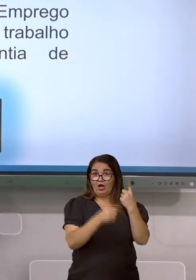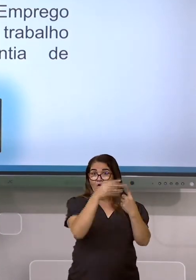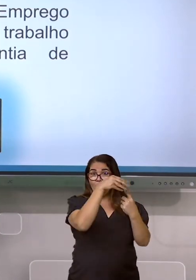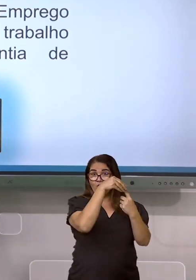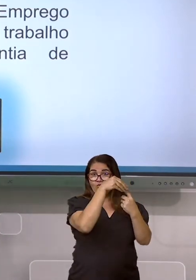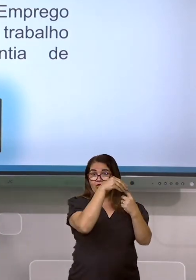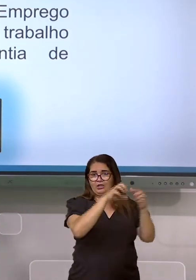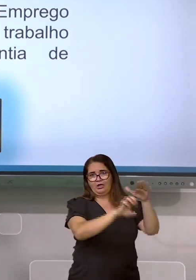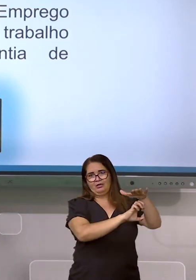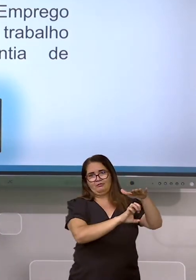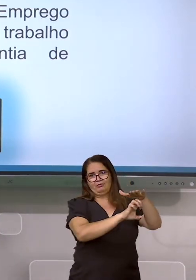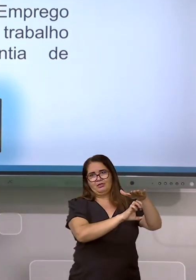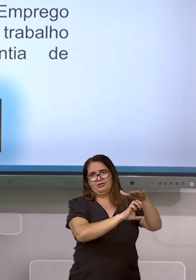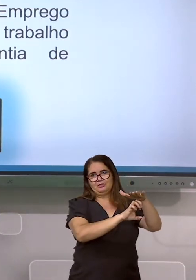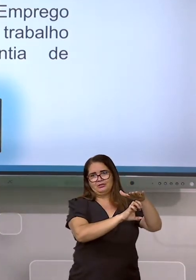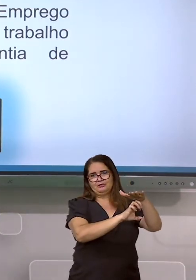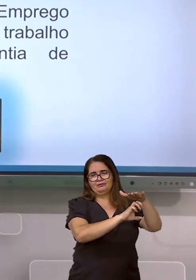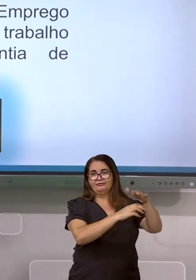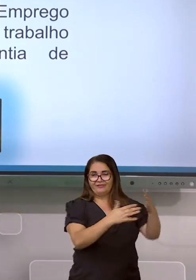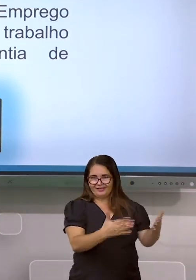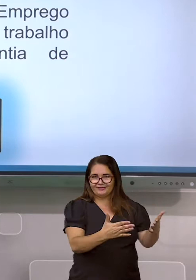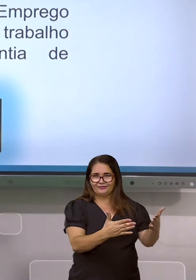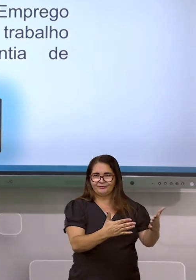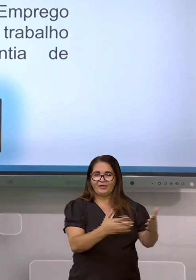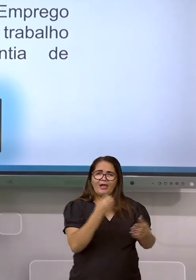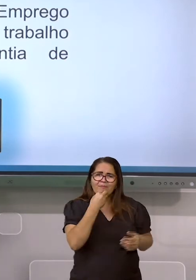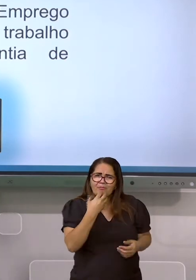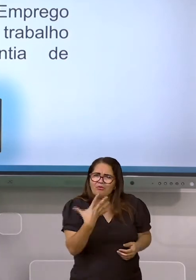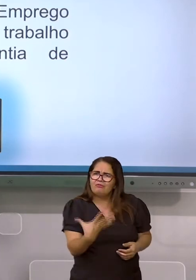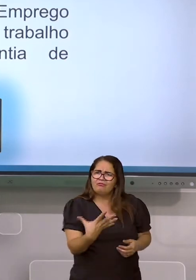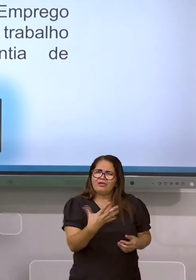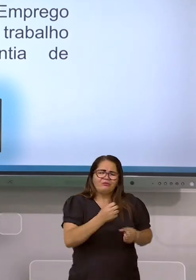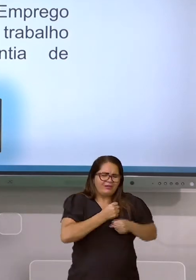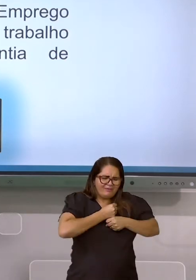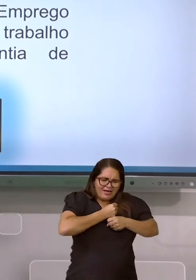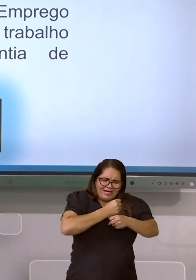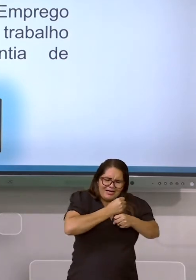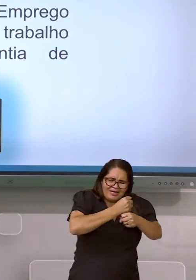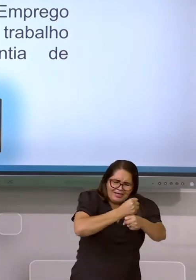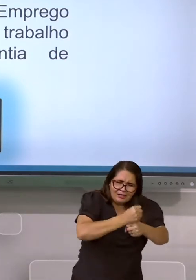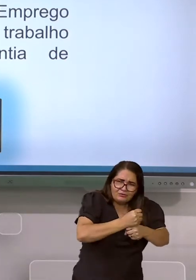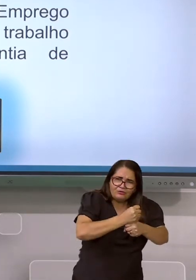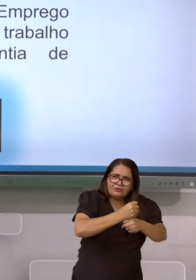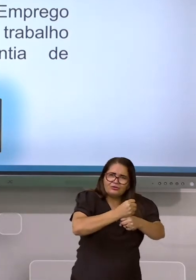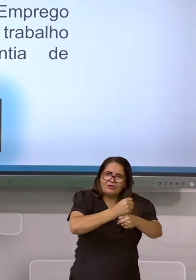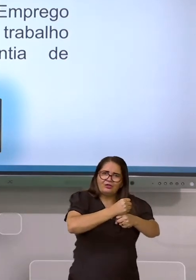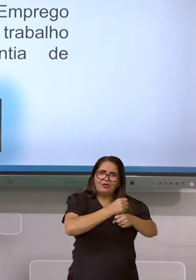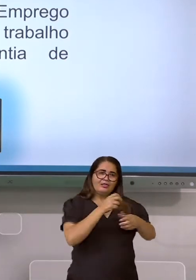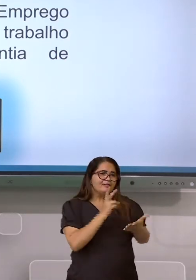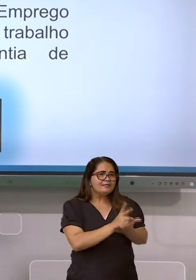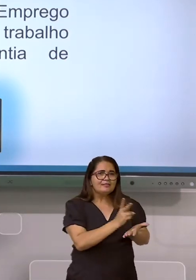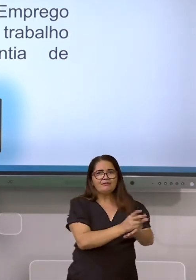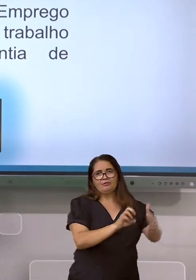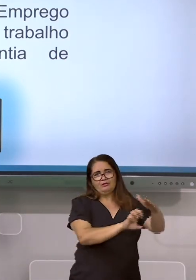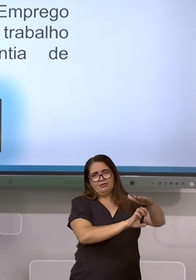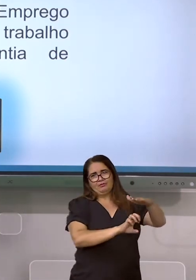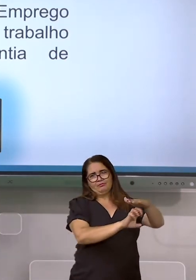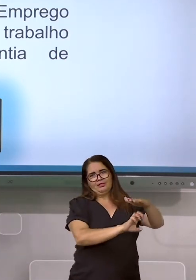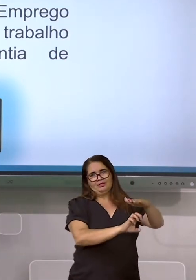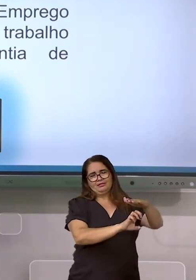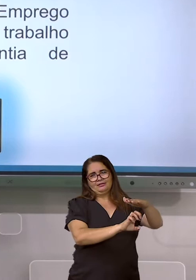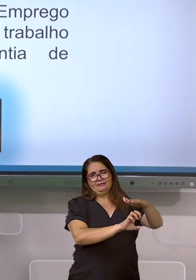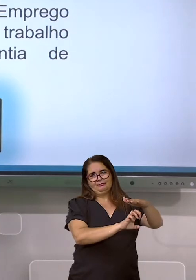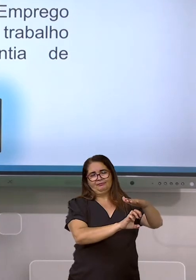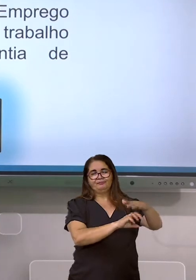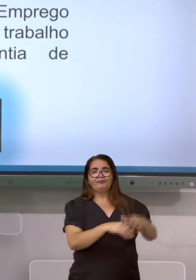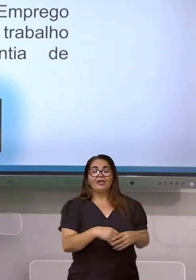Mas a questão cultural é muito séria, porque hoje a geração de vocês já não